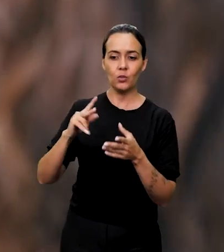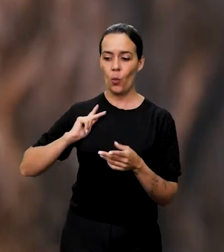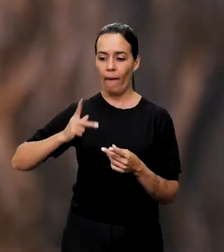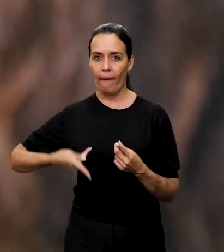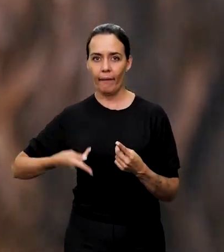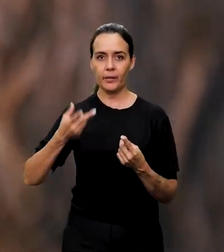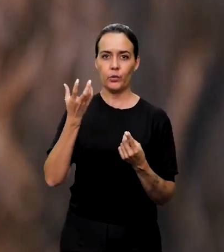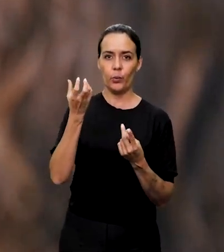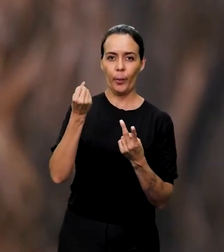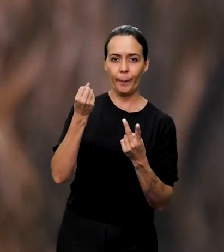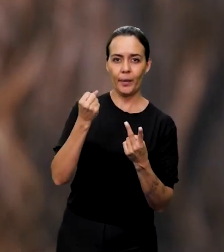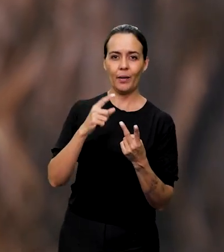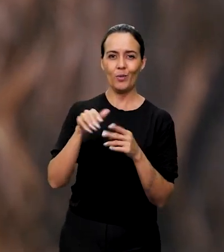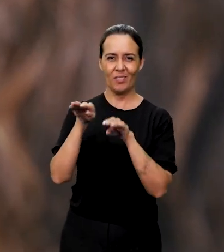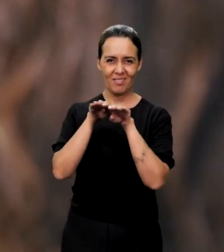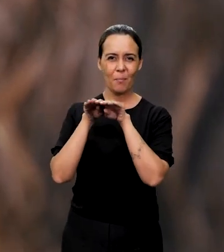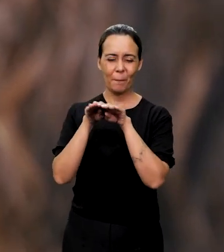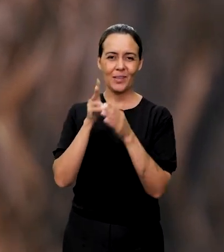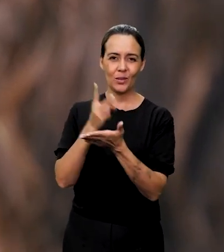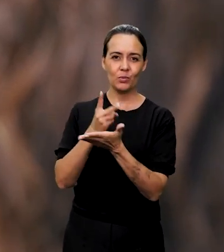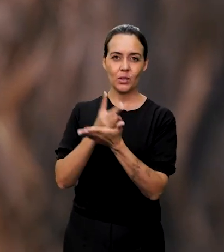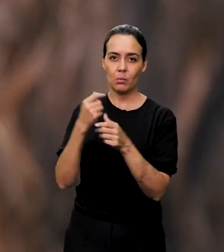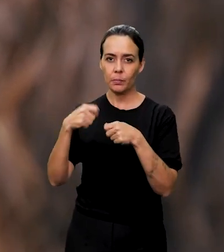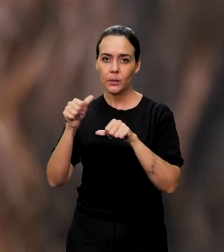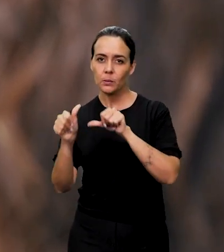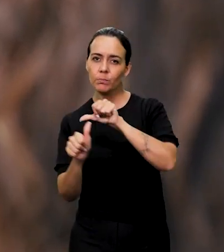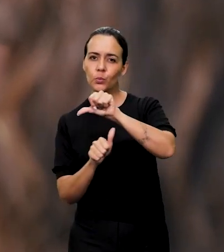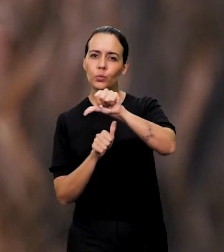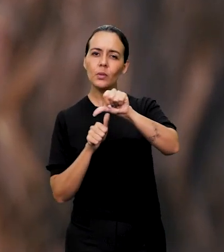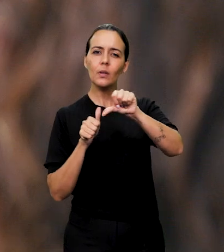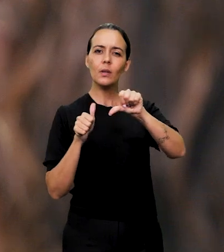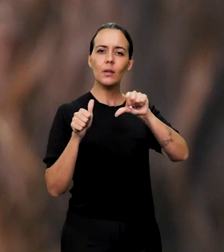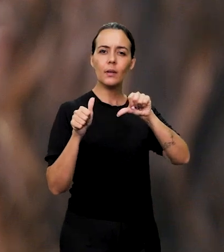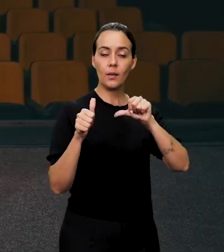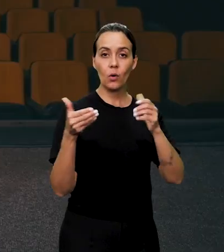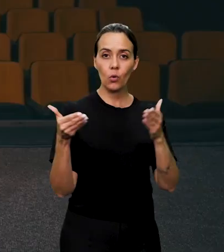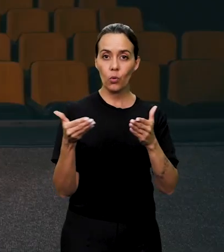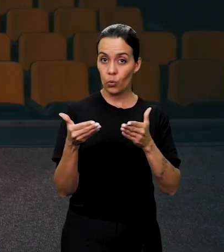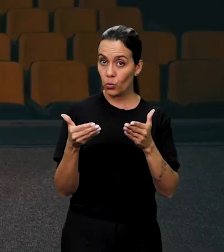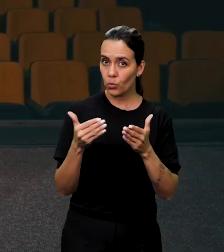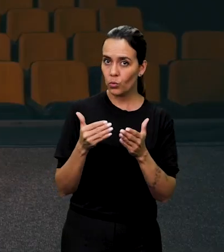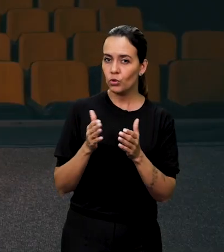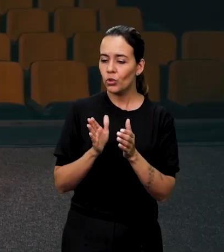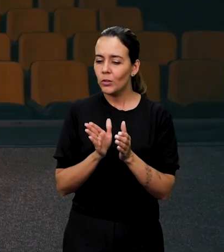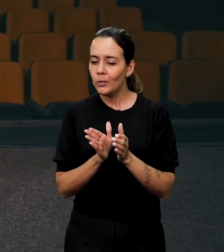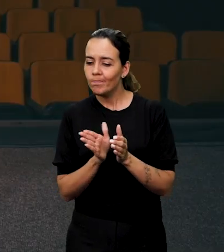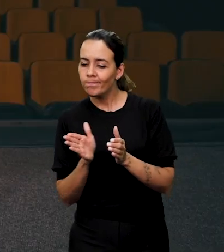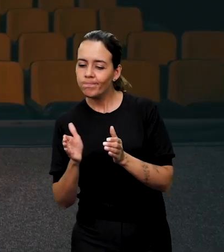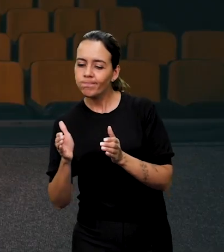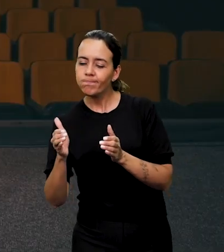homem hétero, branco ali, padrão. Então, eu sinto que a gente já está no começo de uma